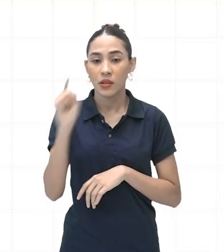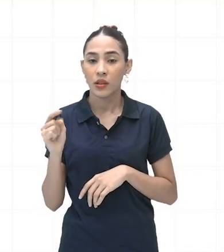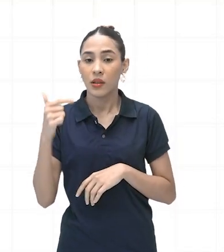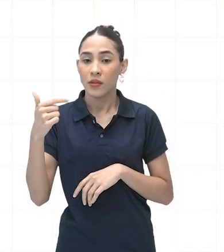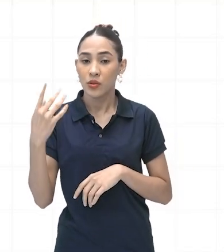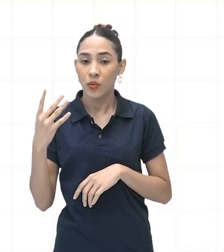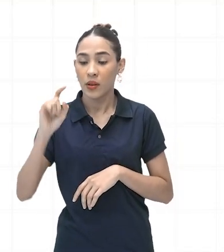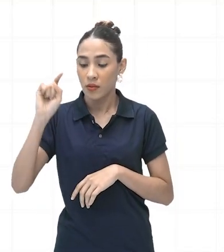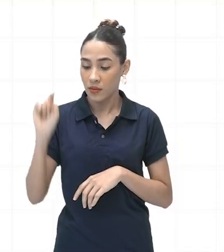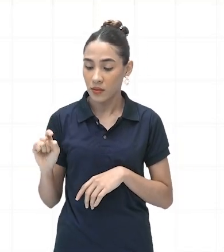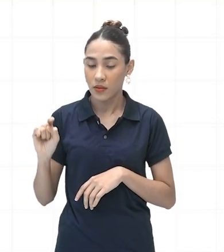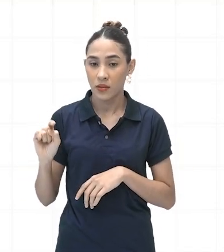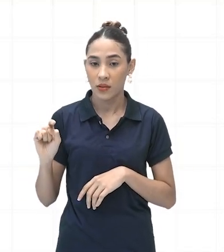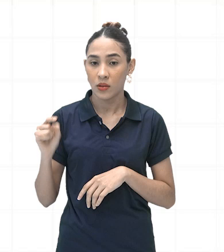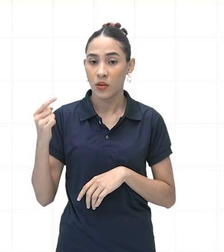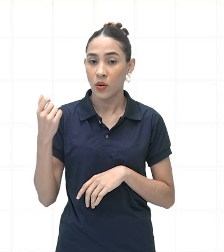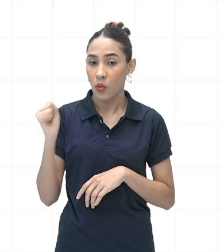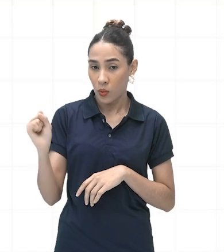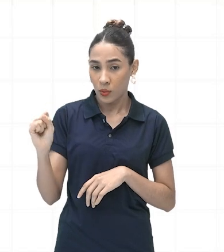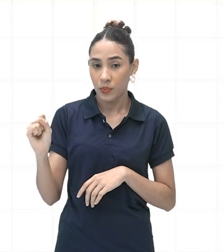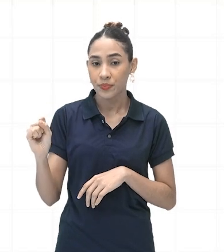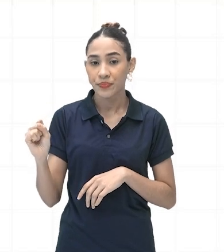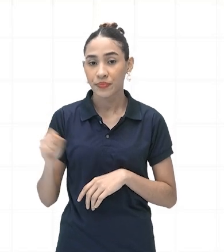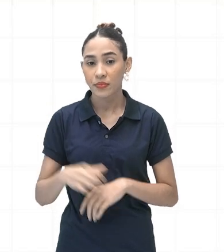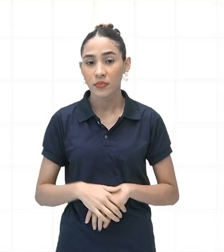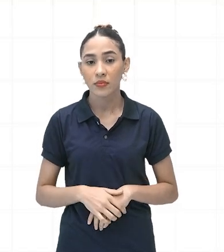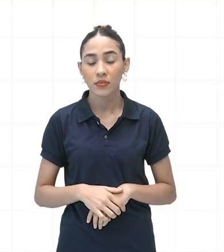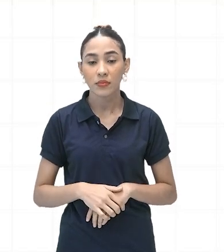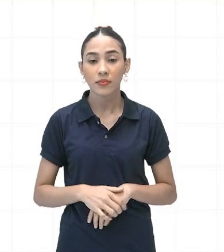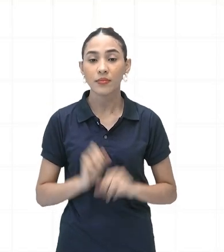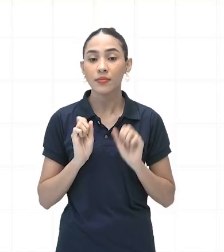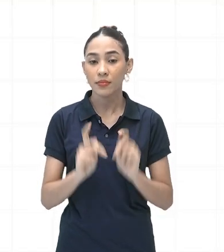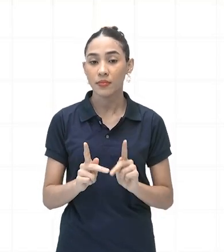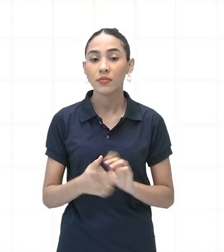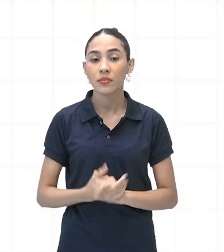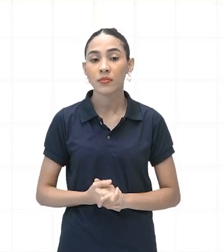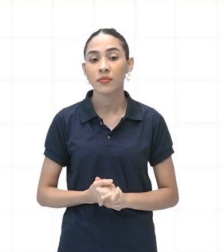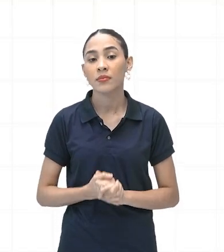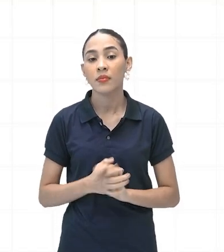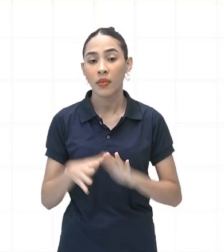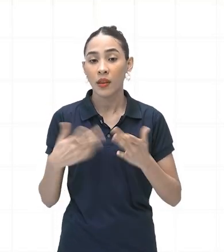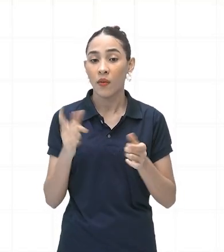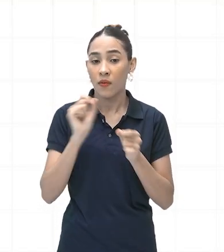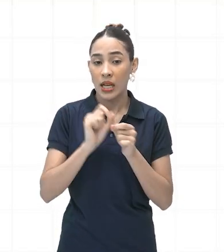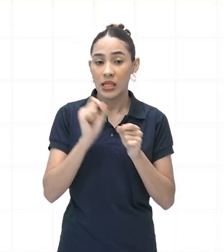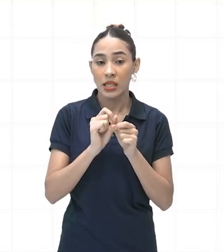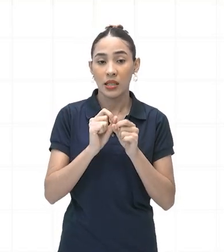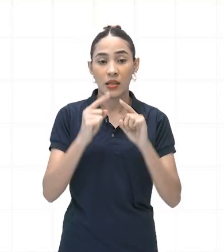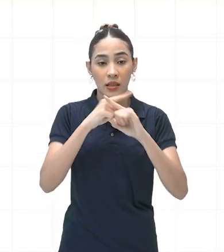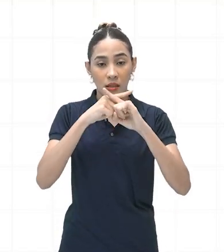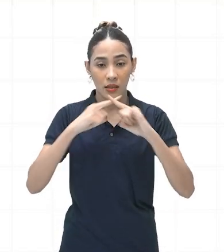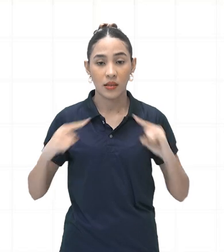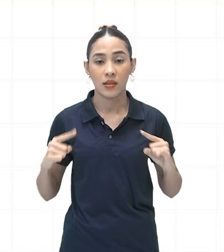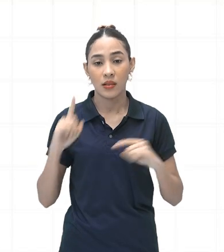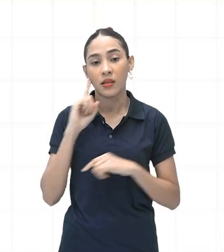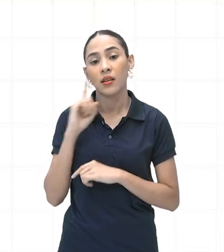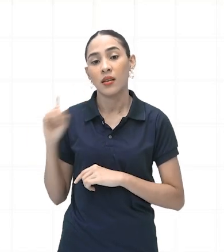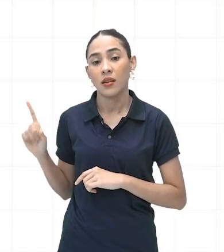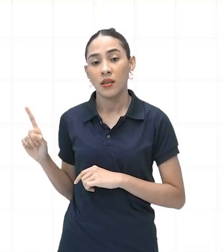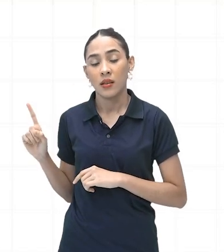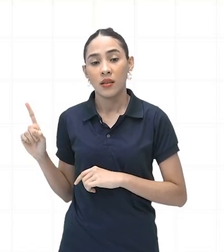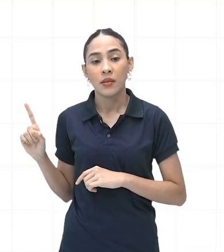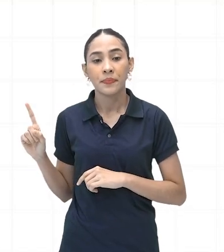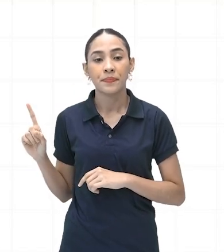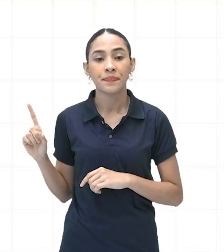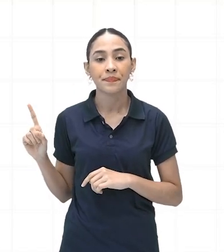para 8. Beleza? Então, eu vou fazer esse produto, ó, 51